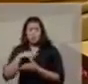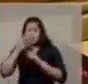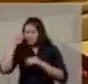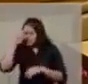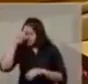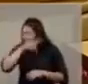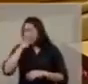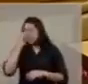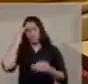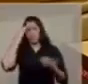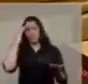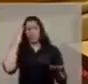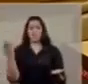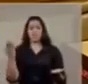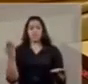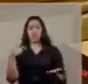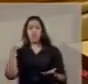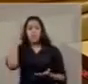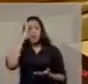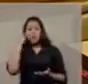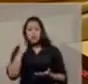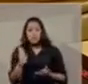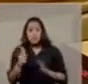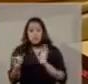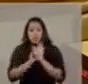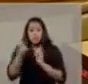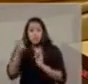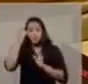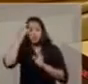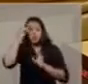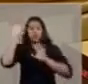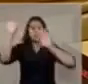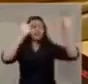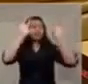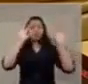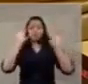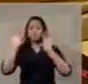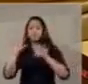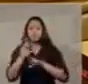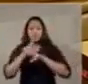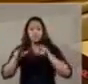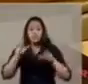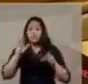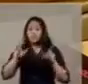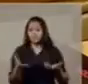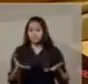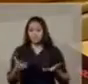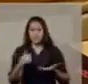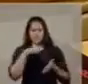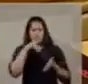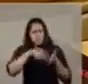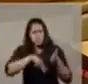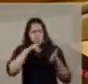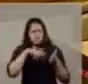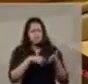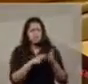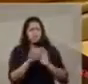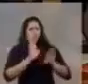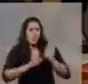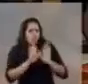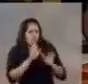rica geografia de identidades culturais. E eu li com muito interesse e com muita